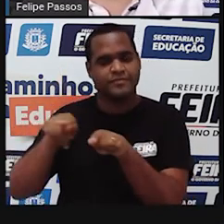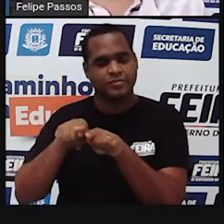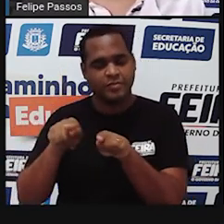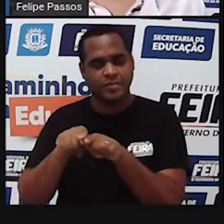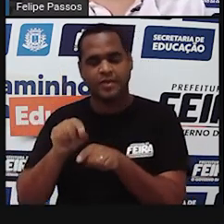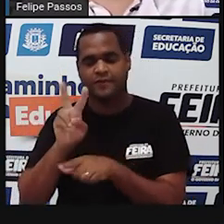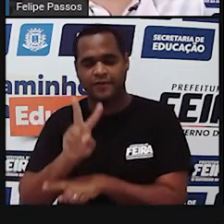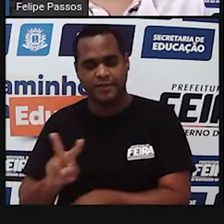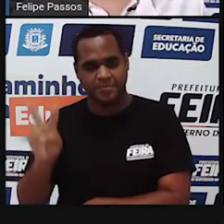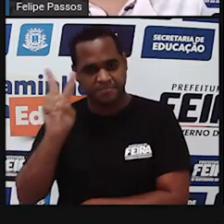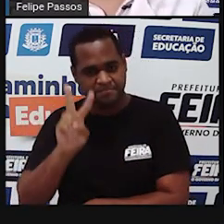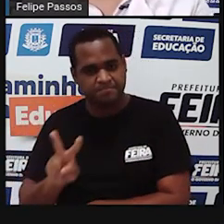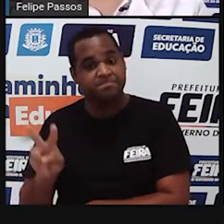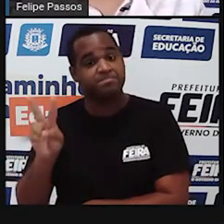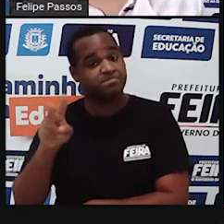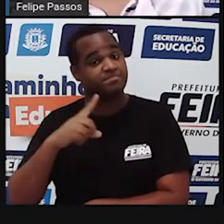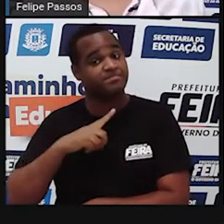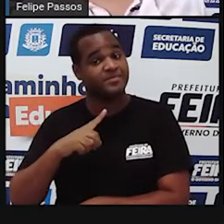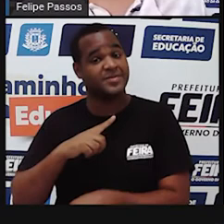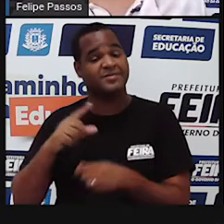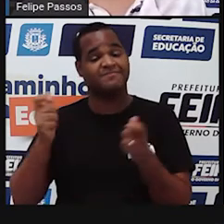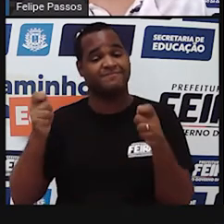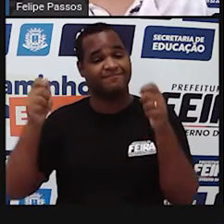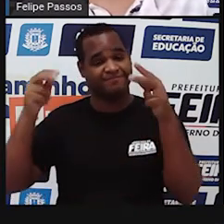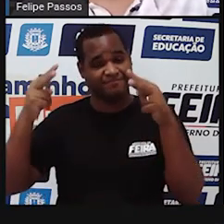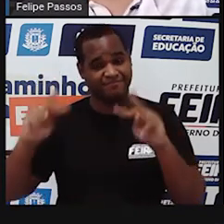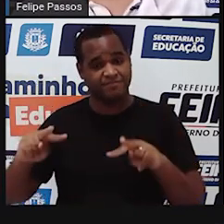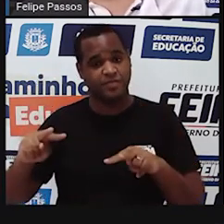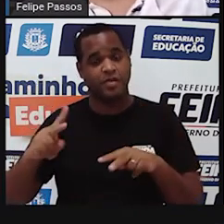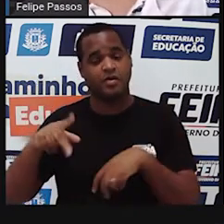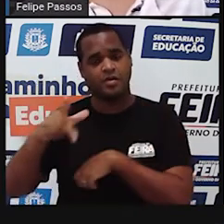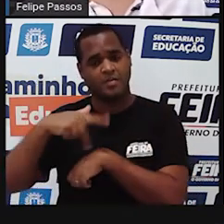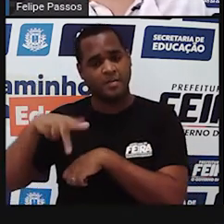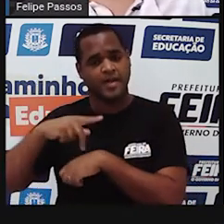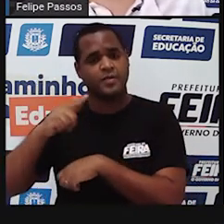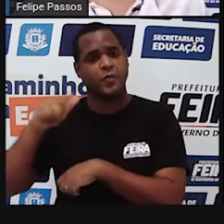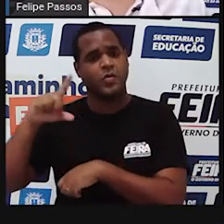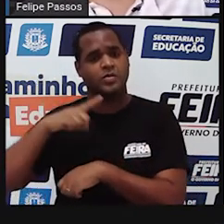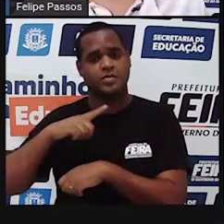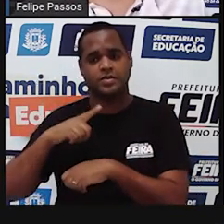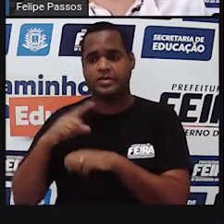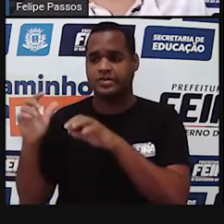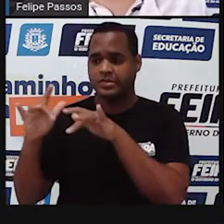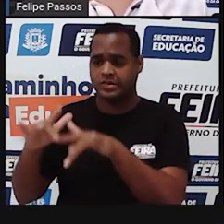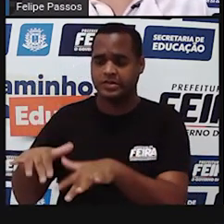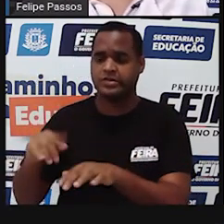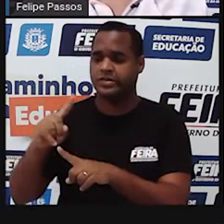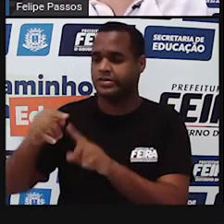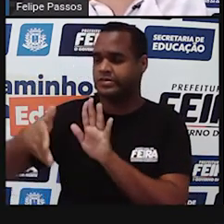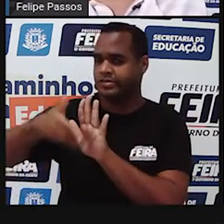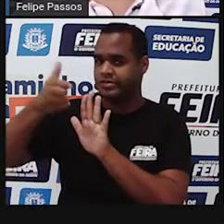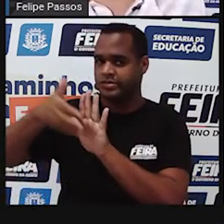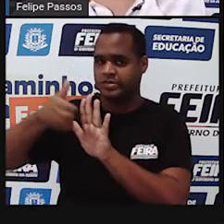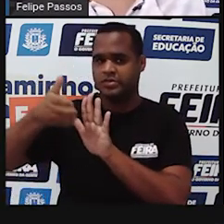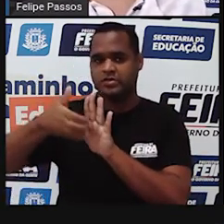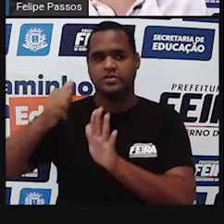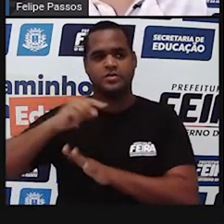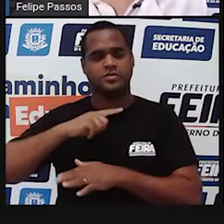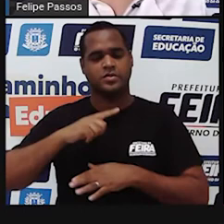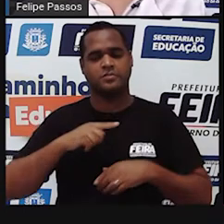que passaram por crises e essas pessoas vão parar em outros países e são excluídas de diversos processos. No nosso